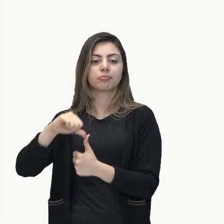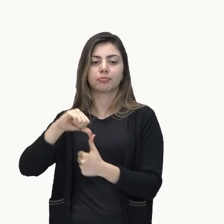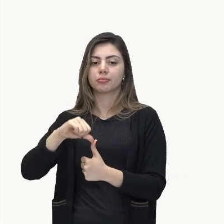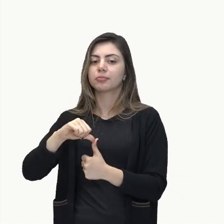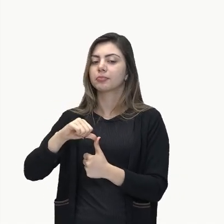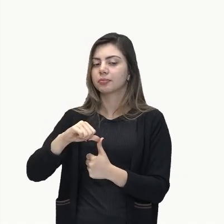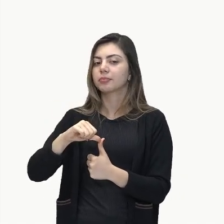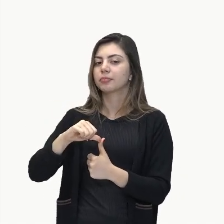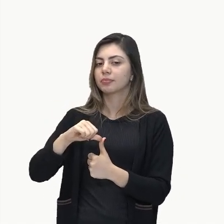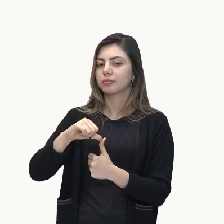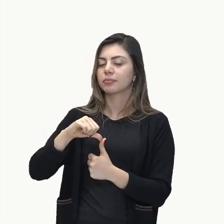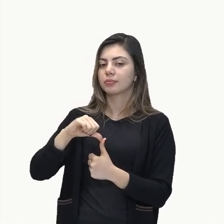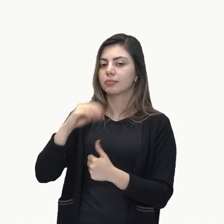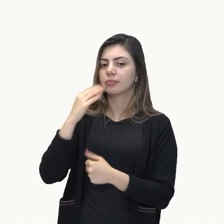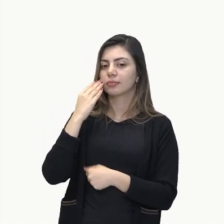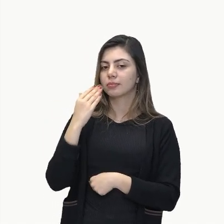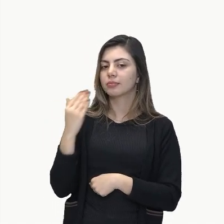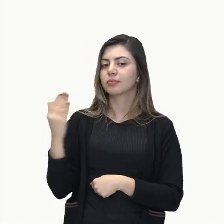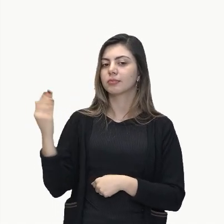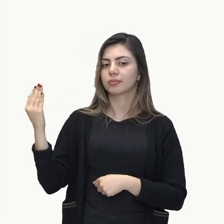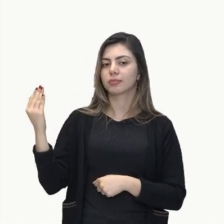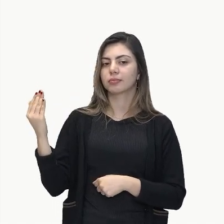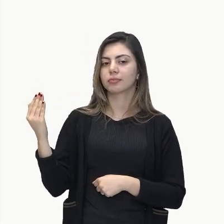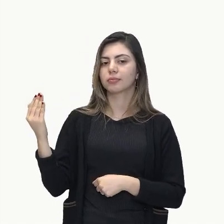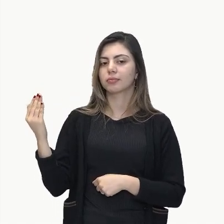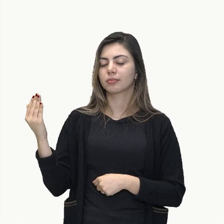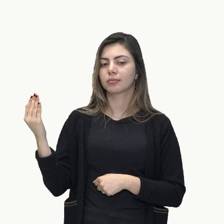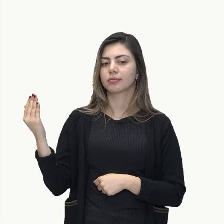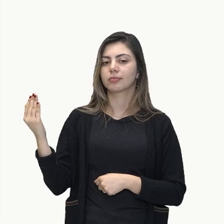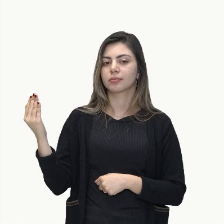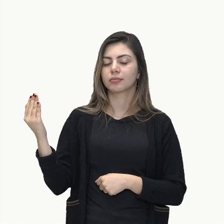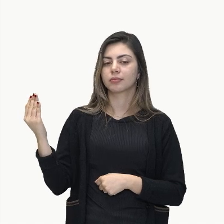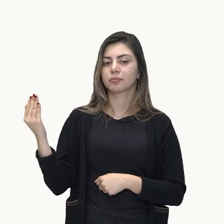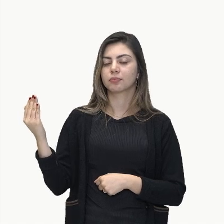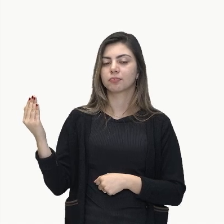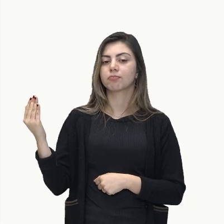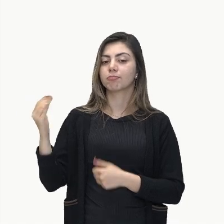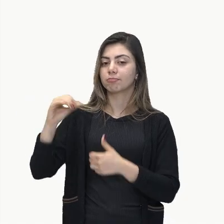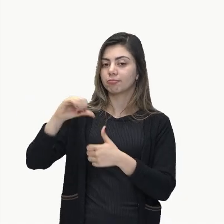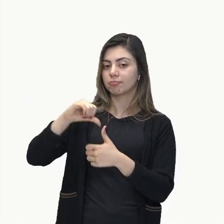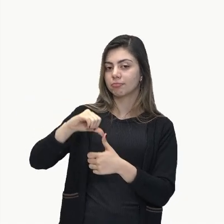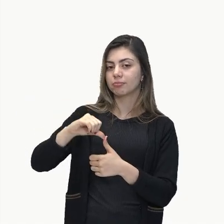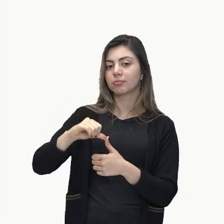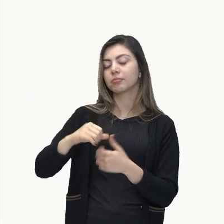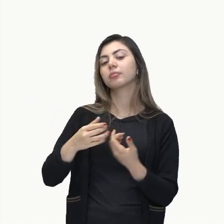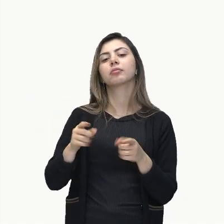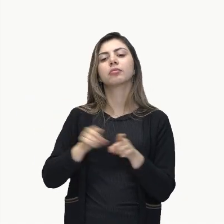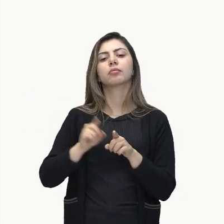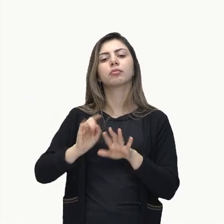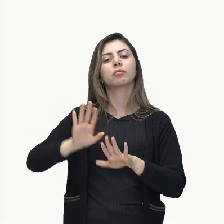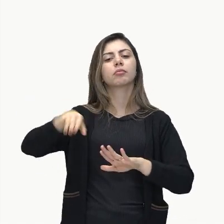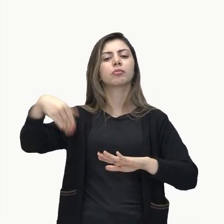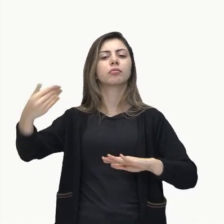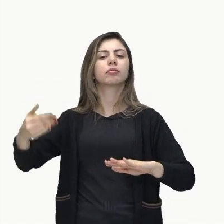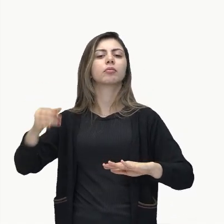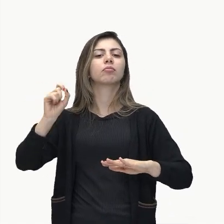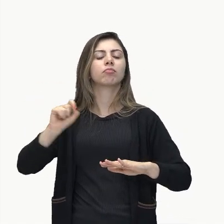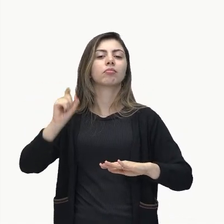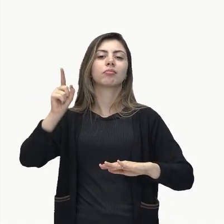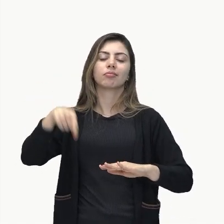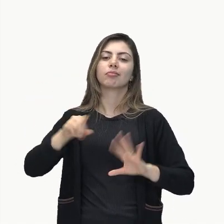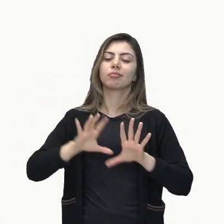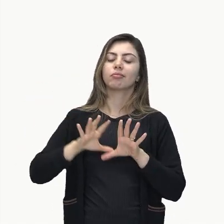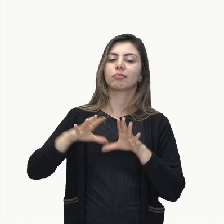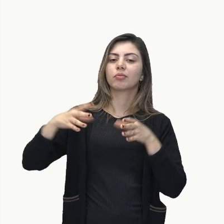porção continental ou istmica, né, que é essa aqui, e aí nós temos aqui a parte insular, que é todo esse